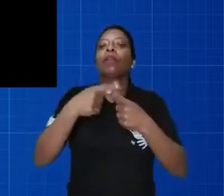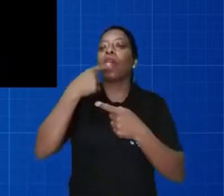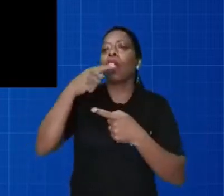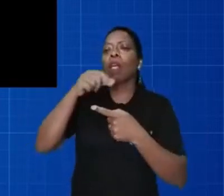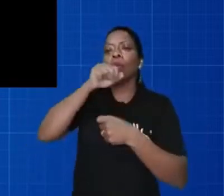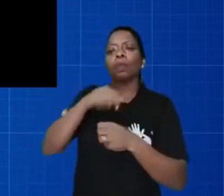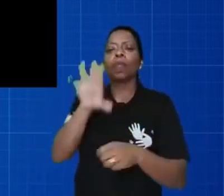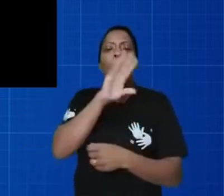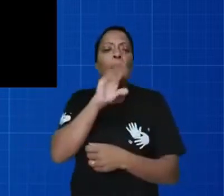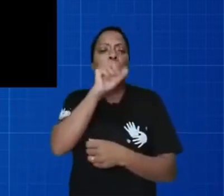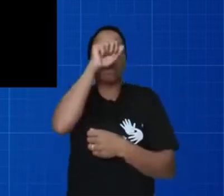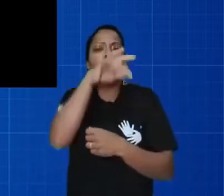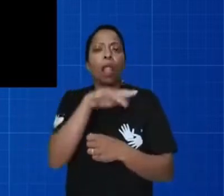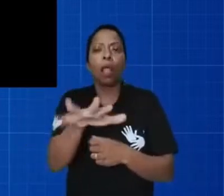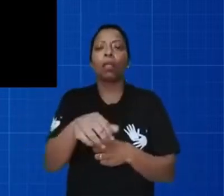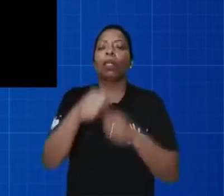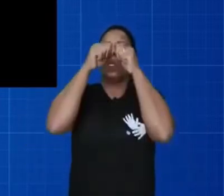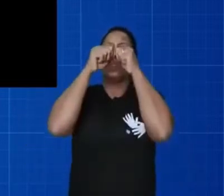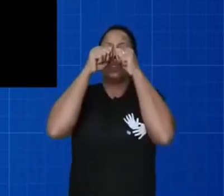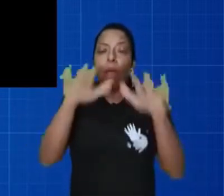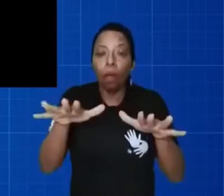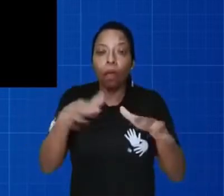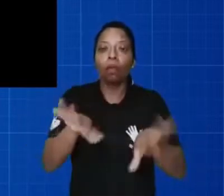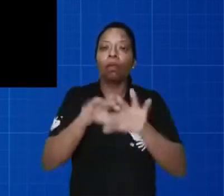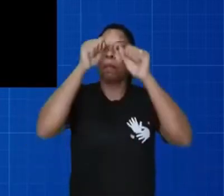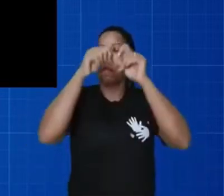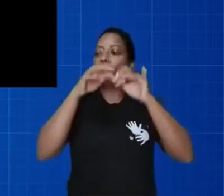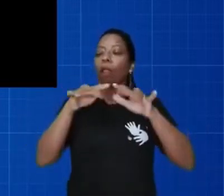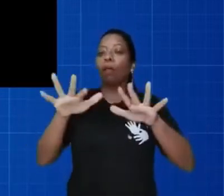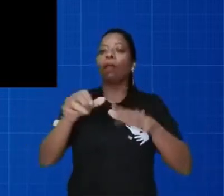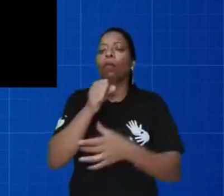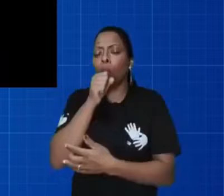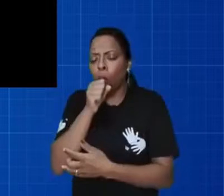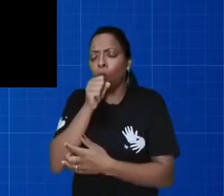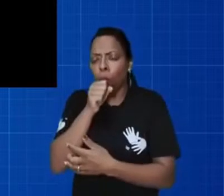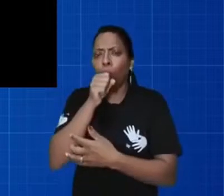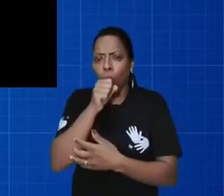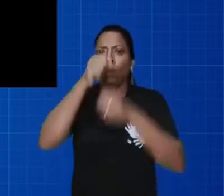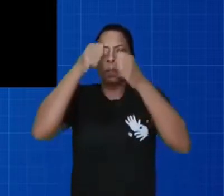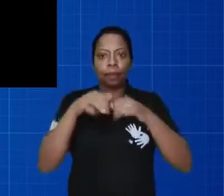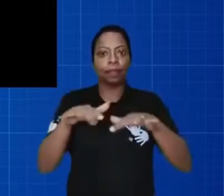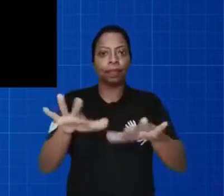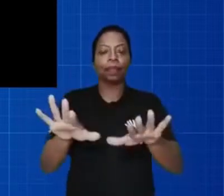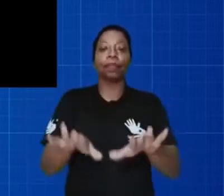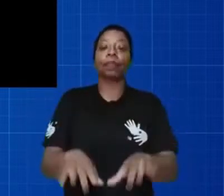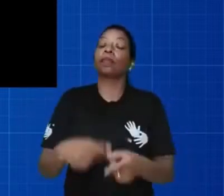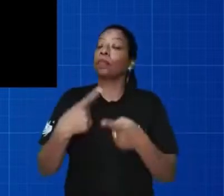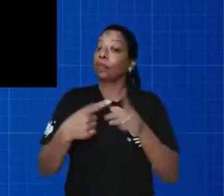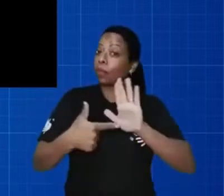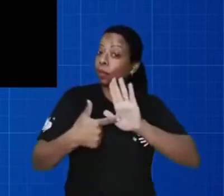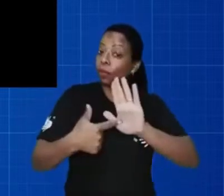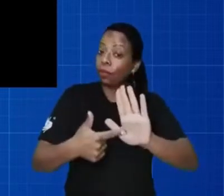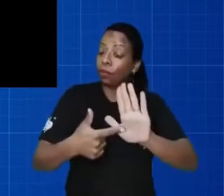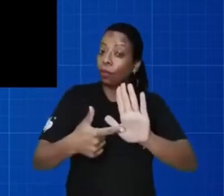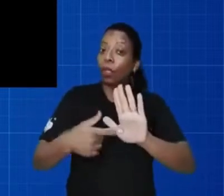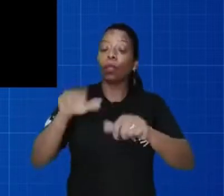momento que a gente fala, no nosso espirro, né, no momento que a gente tosse, inclusive no catarro. Então esse é o padrão, né, por ser uma